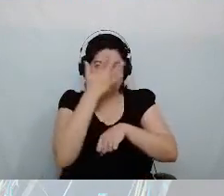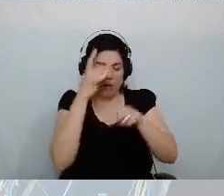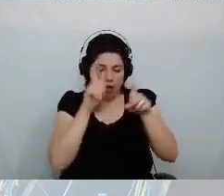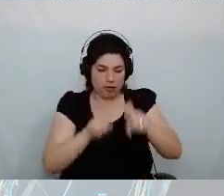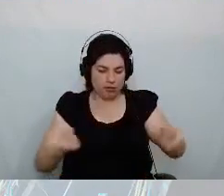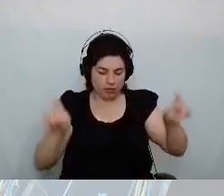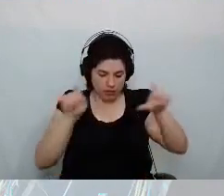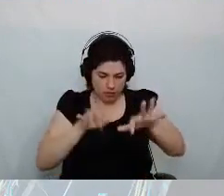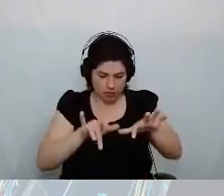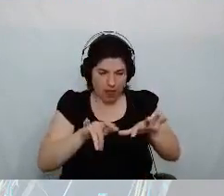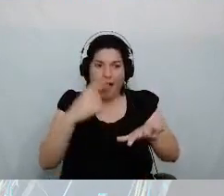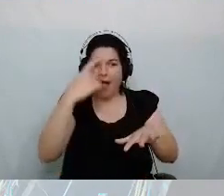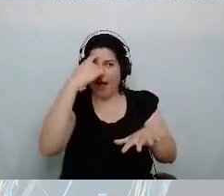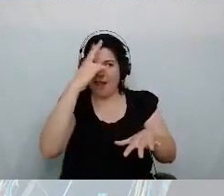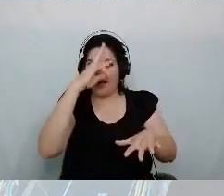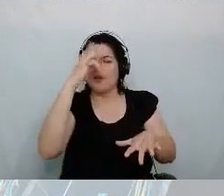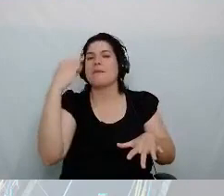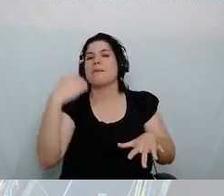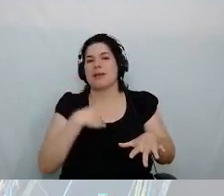mim.